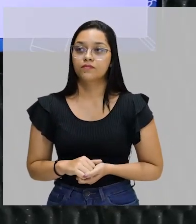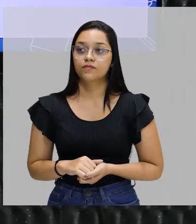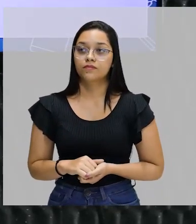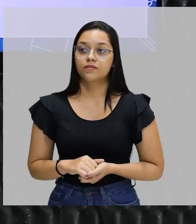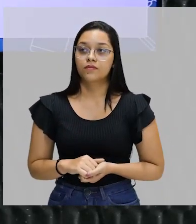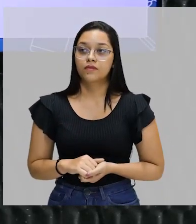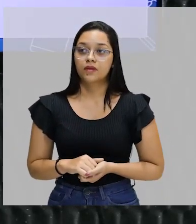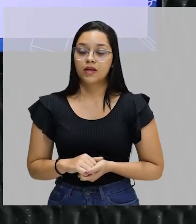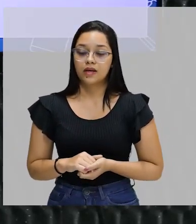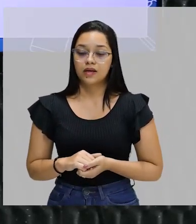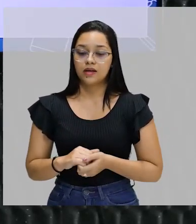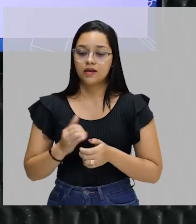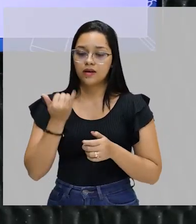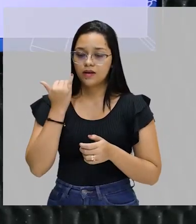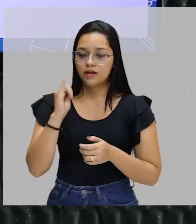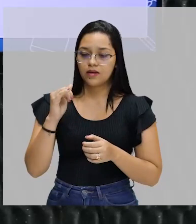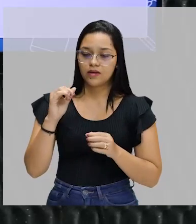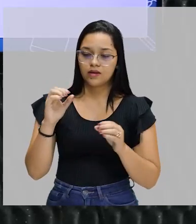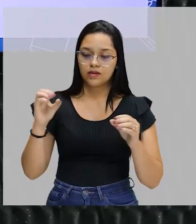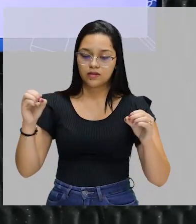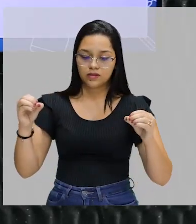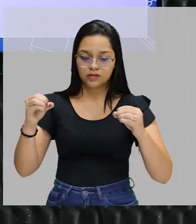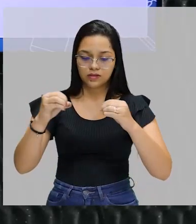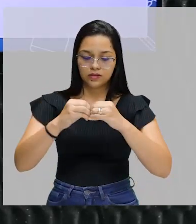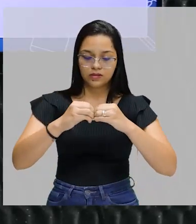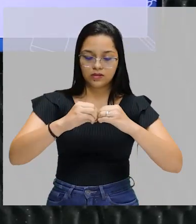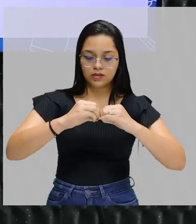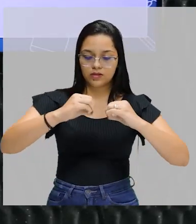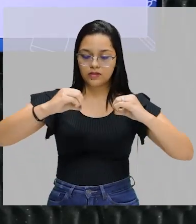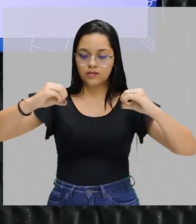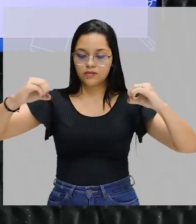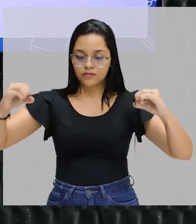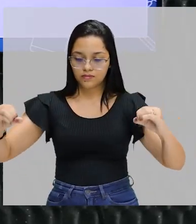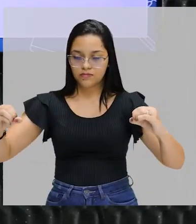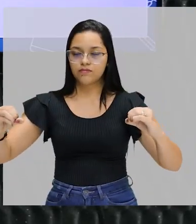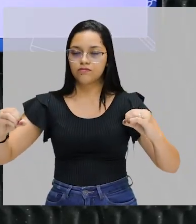as cargas elétricas, nós podemos encontrar atração e repulsão entre elas,